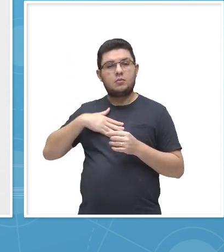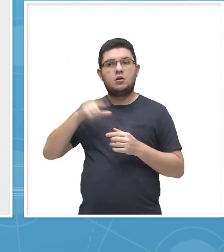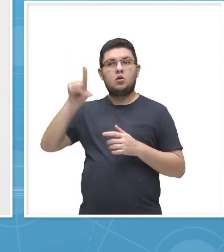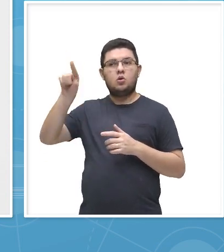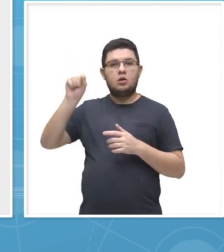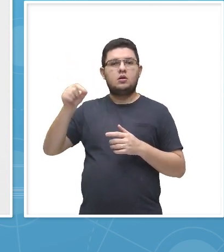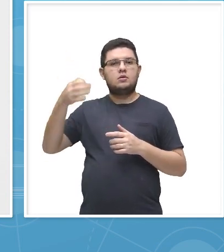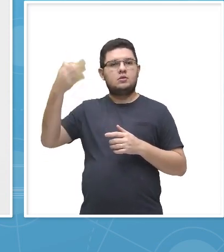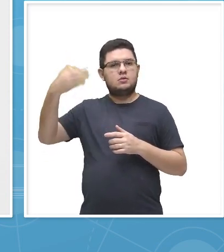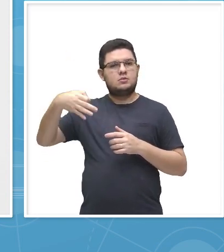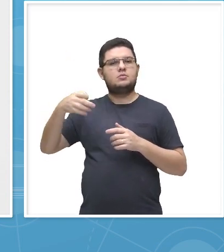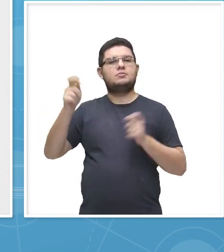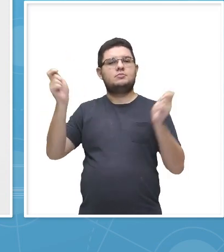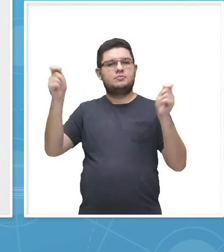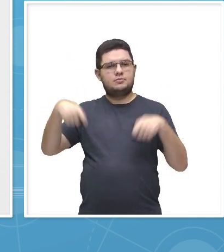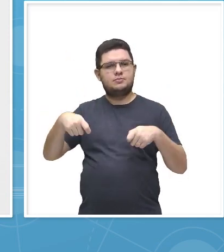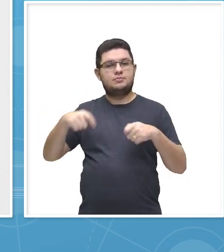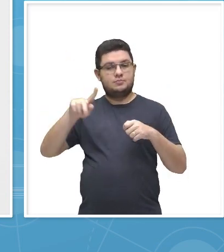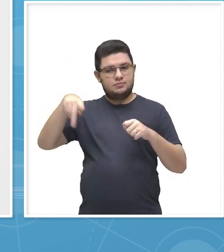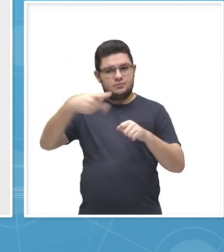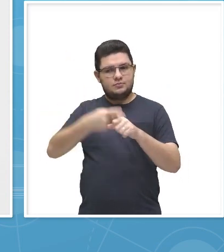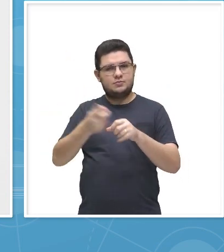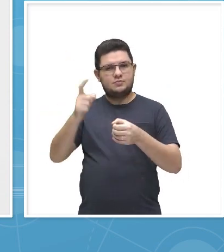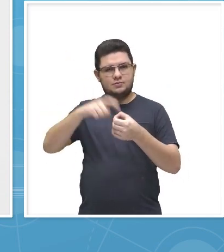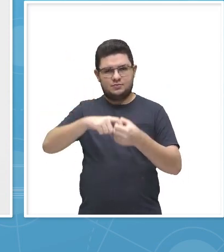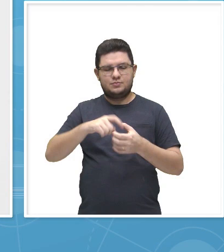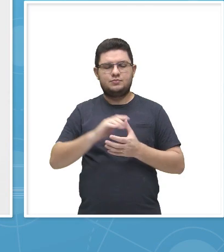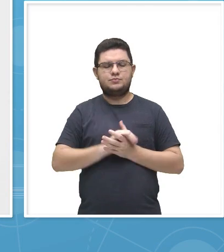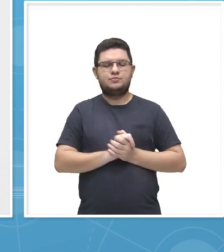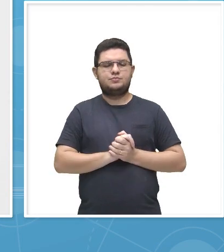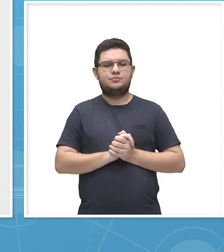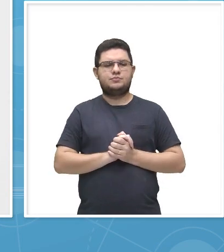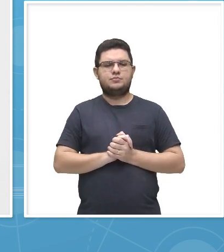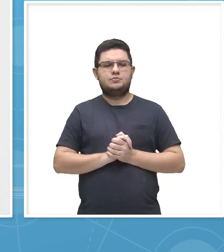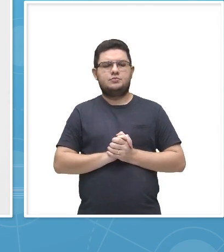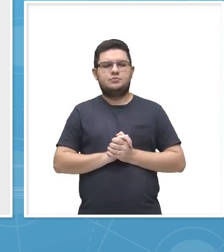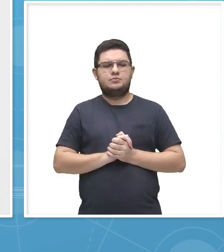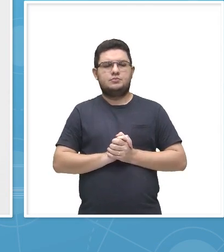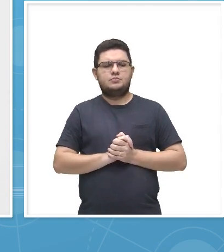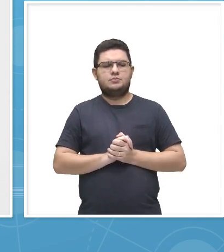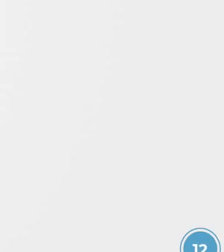responder rapidinho e certo Tá bom então até daqui a pouquinho é